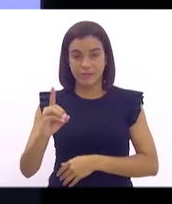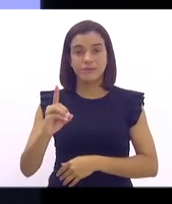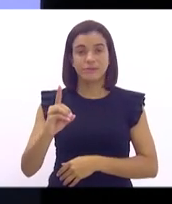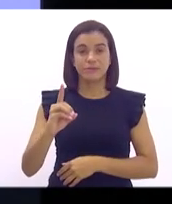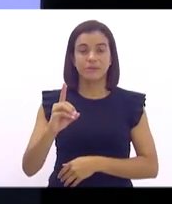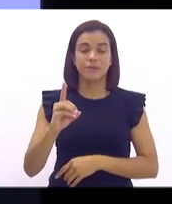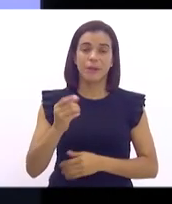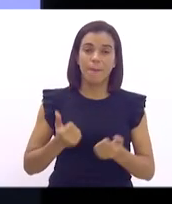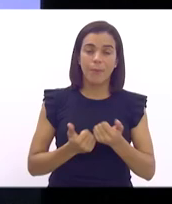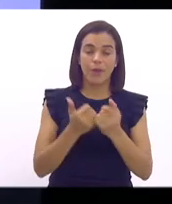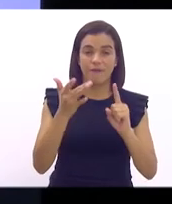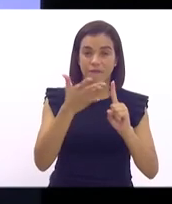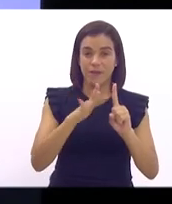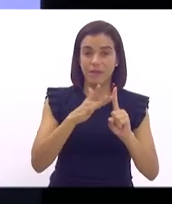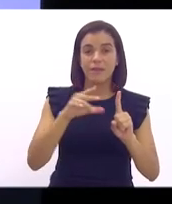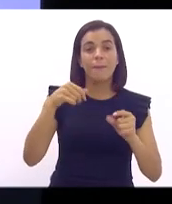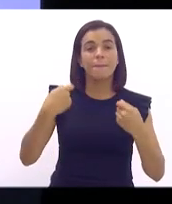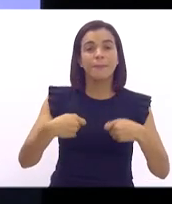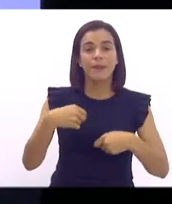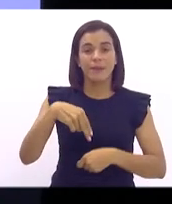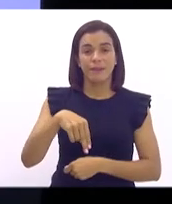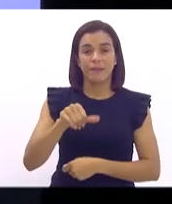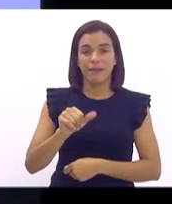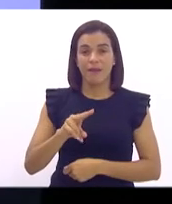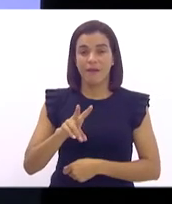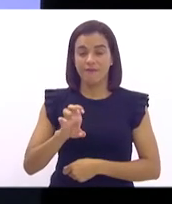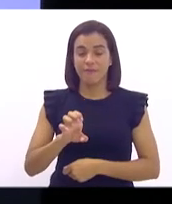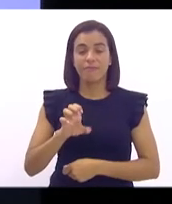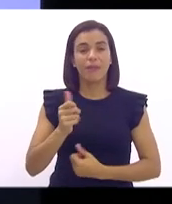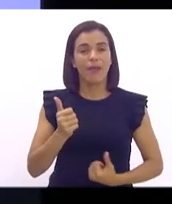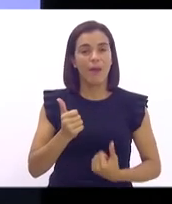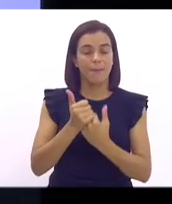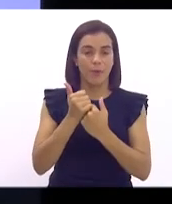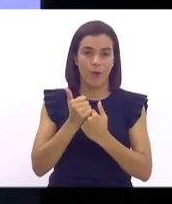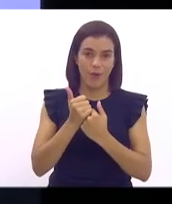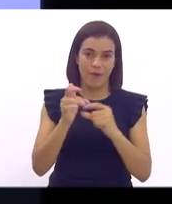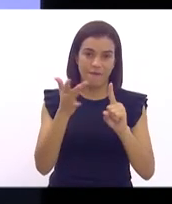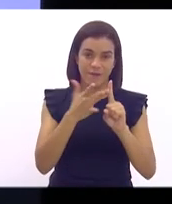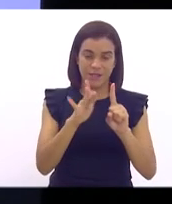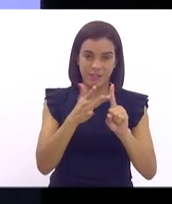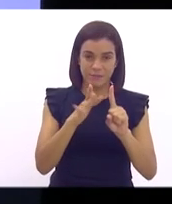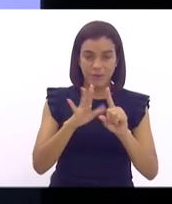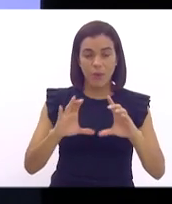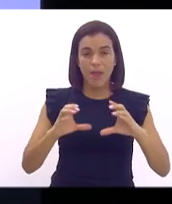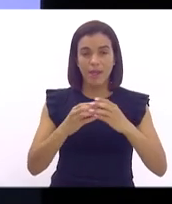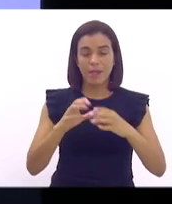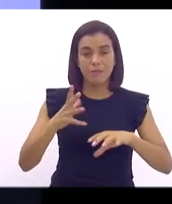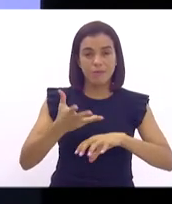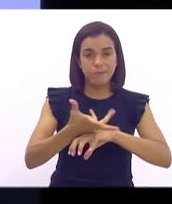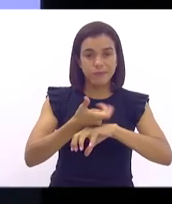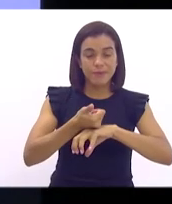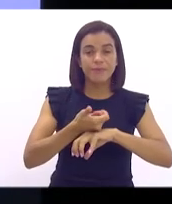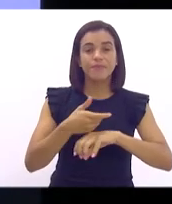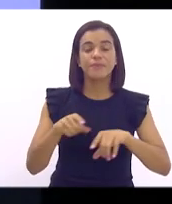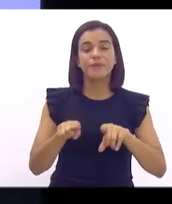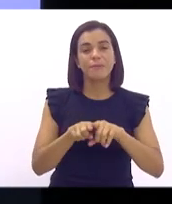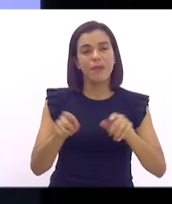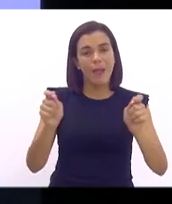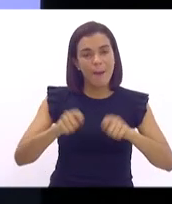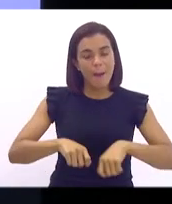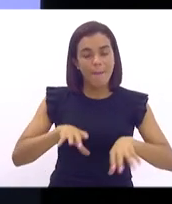Direito das Vítimas, a gente tem que ter o NAVE, né, que é o Núcleo de Apoio às Vítimas, que deve ser formado por equipe multidisciplinar capacitada para